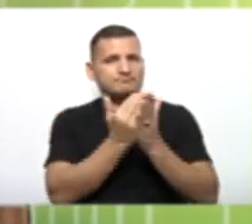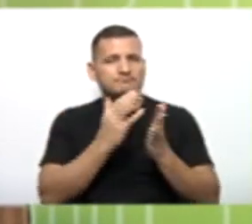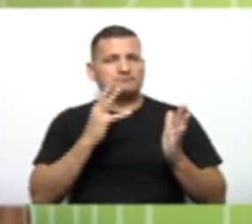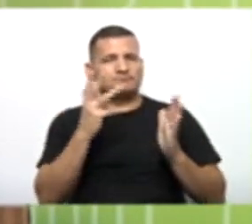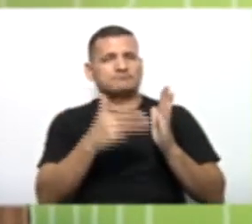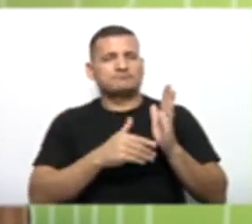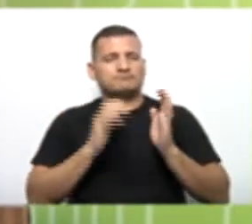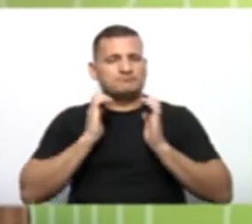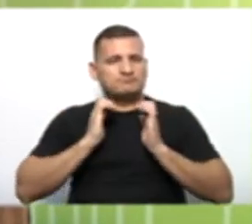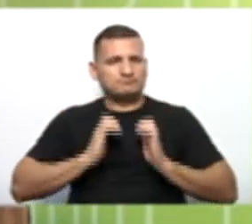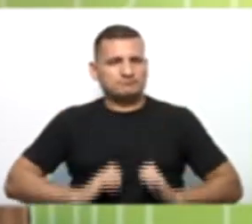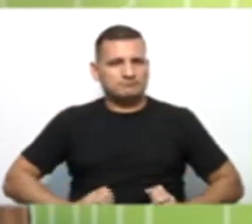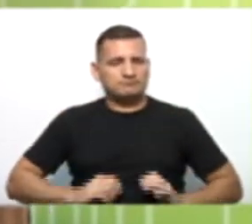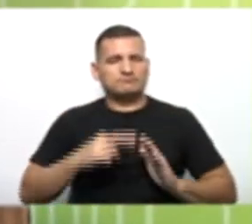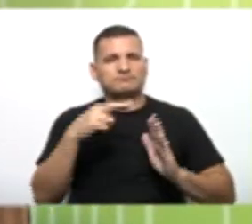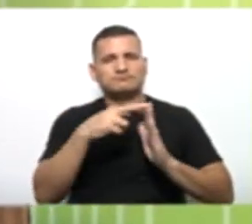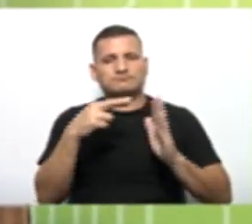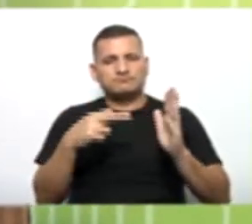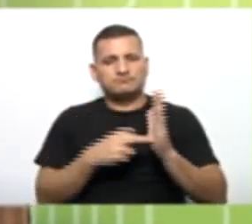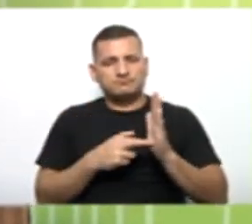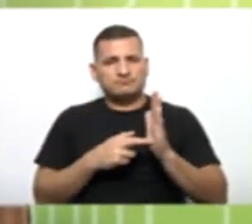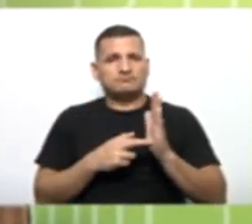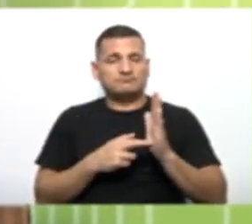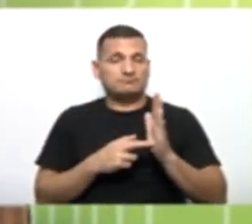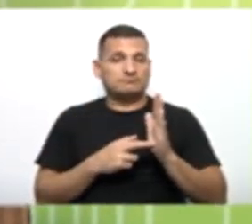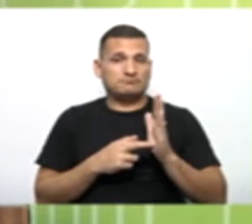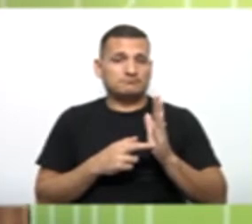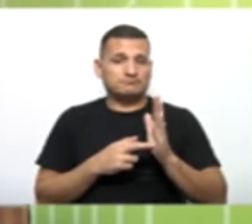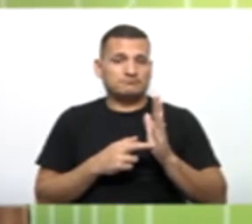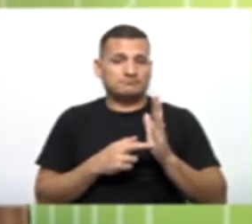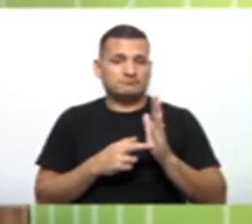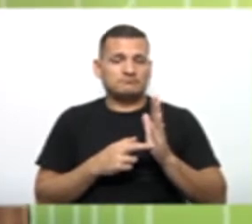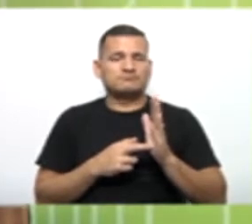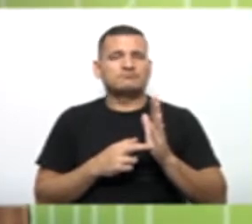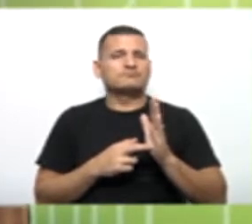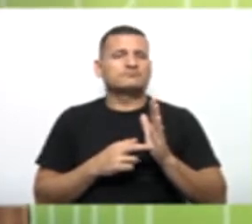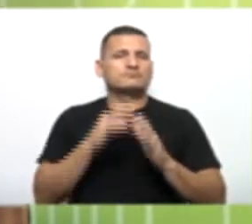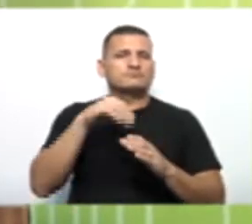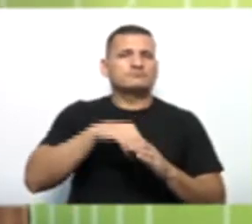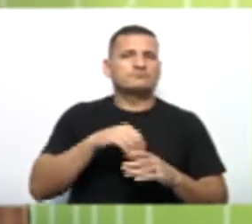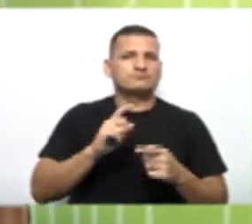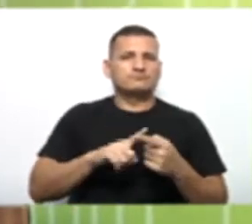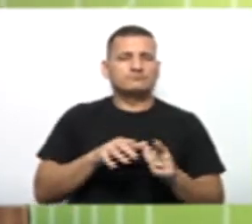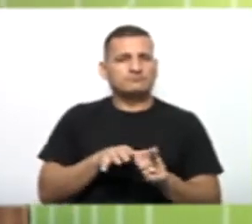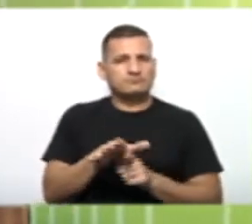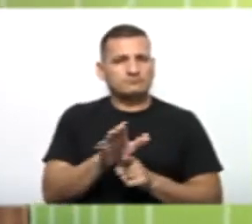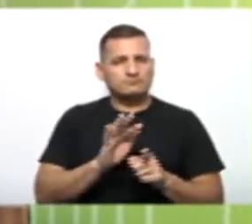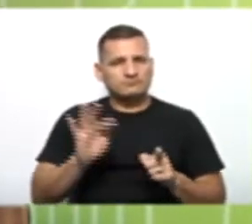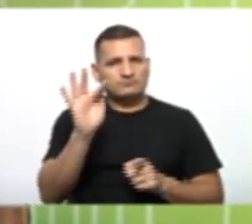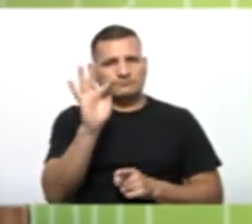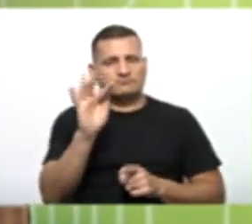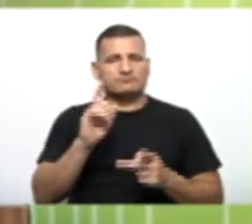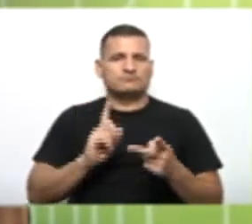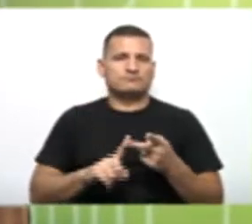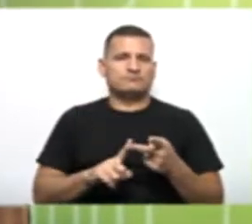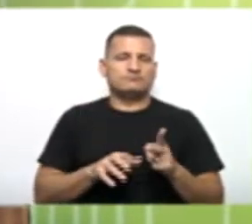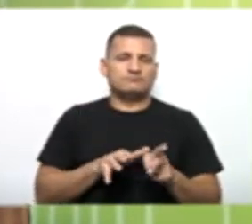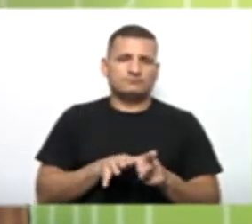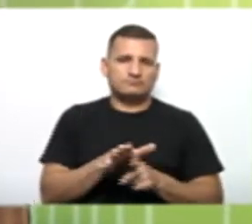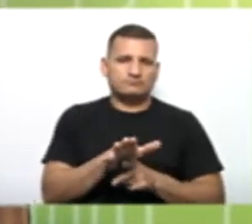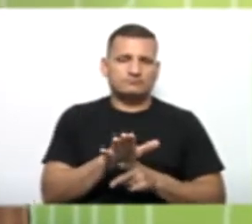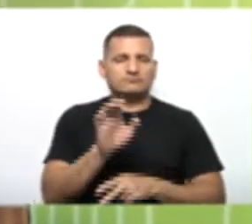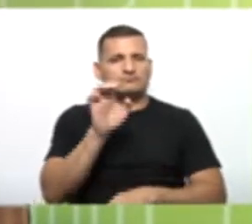princípios éticos né que são construídos coletivamente pelo conselho federal de medicina pelos conselhos regionais